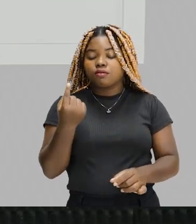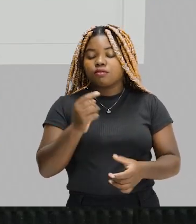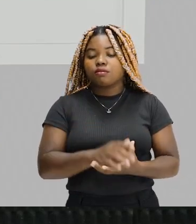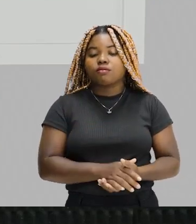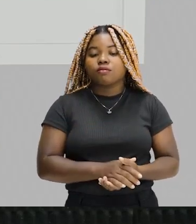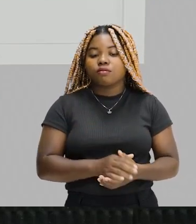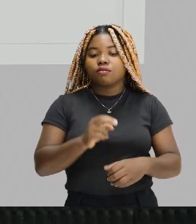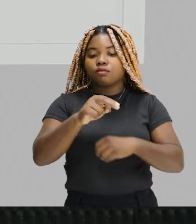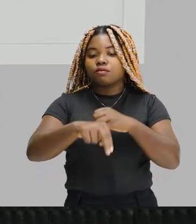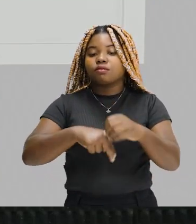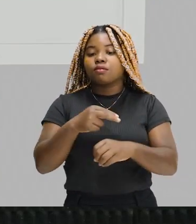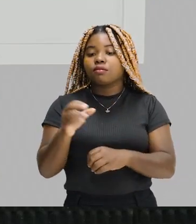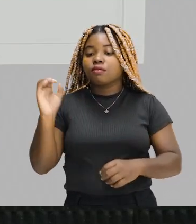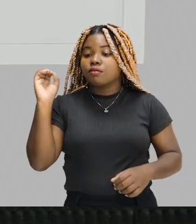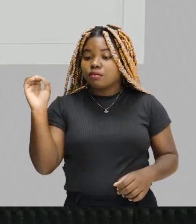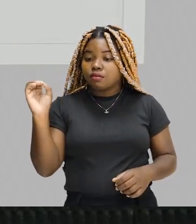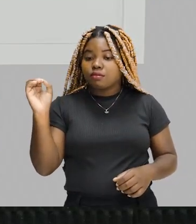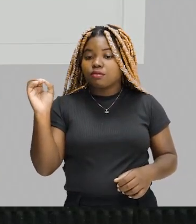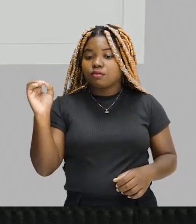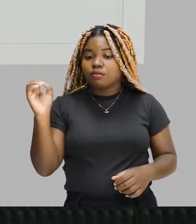E a carga do nêutron é 0.